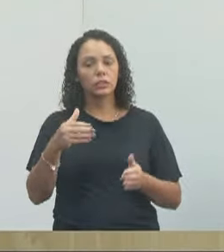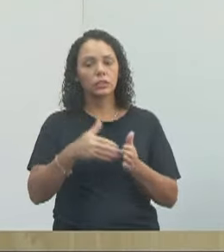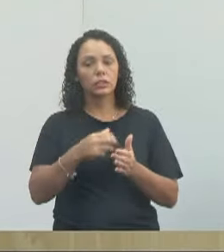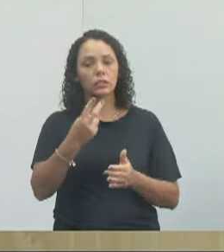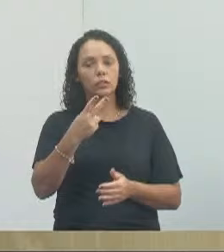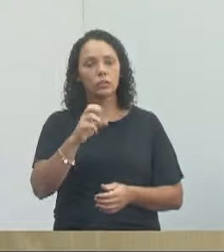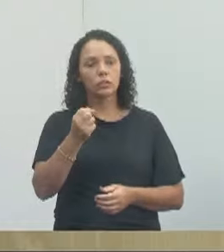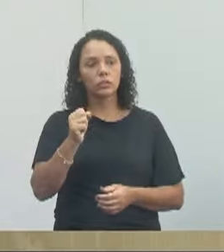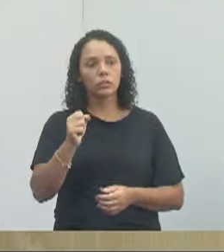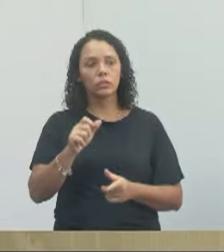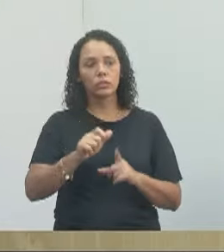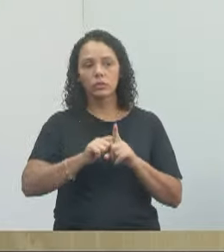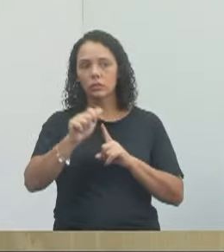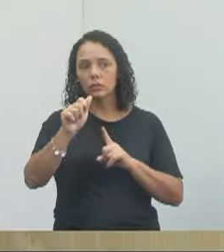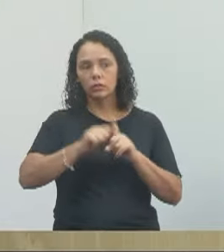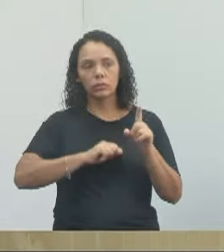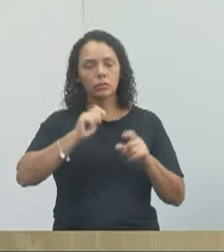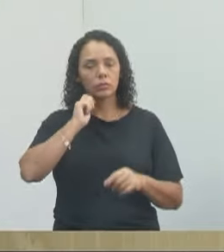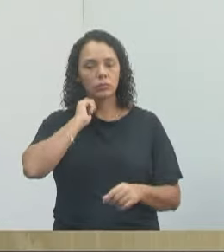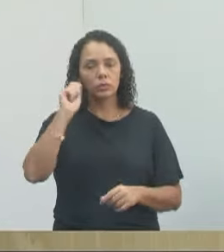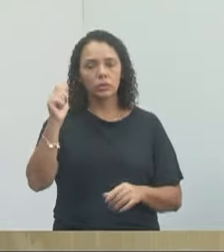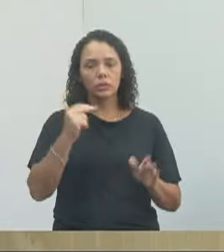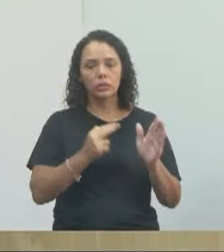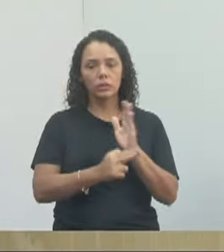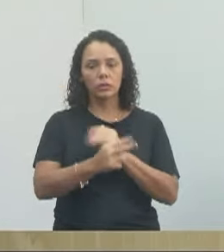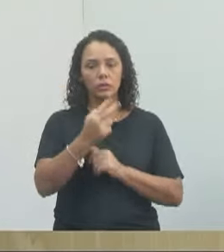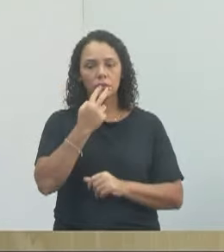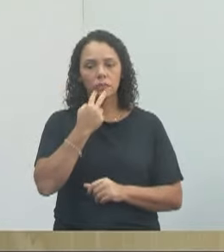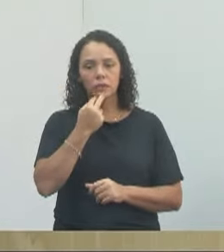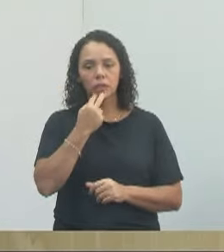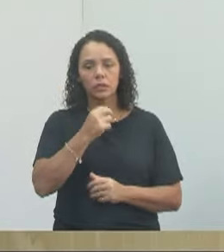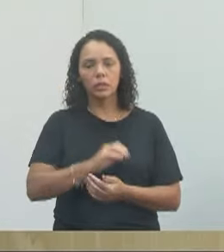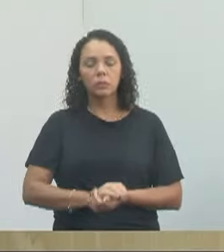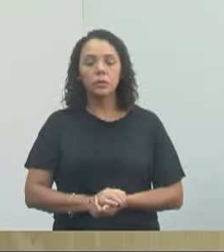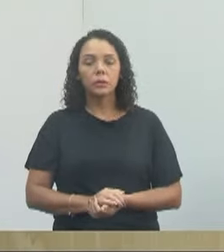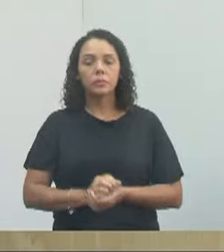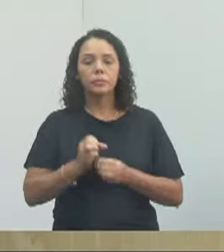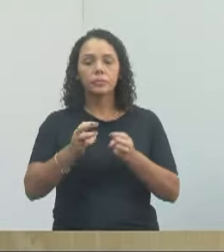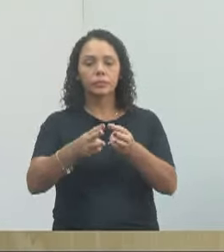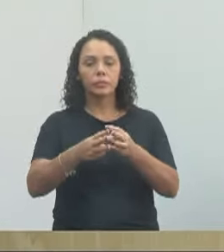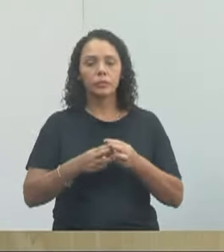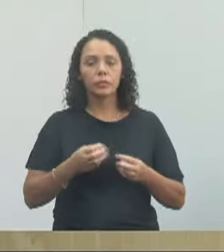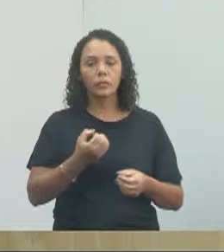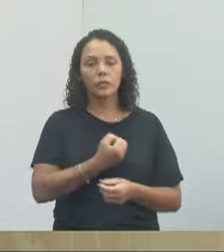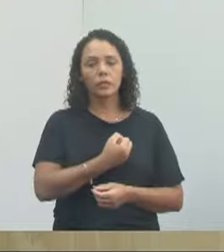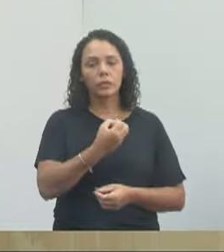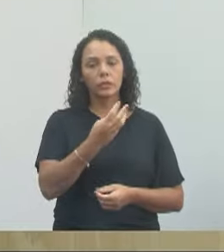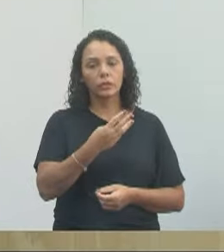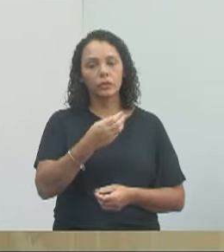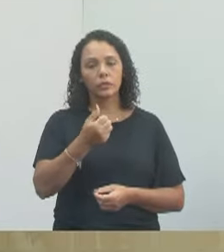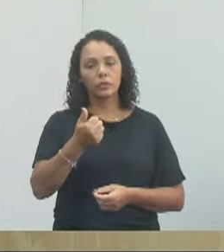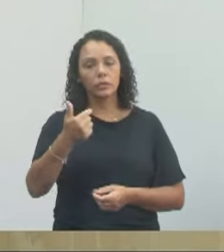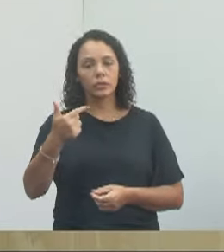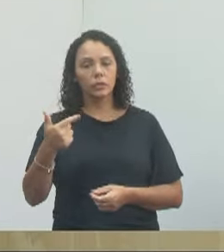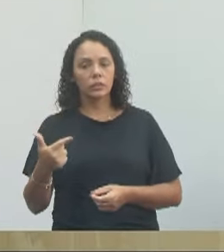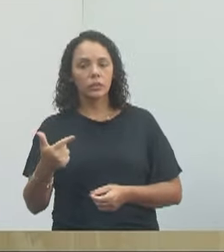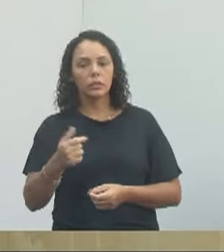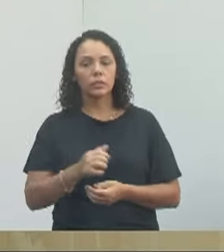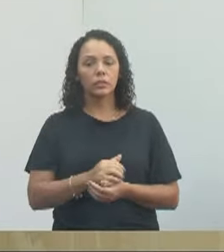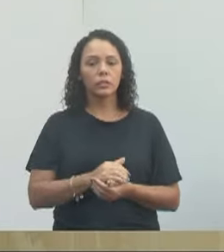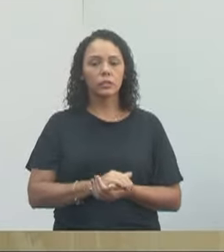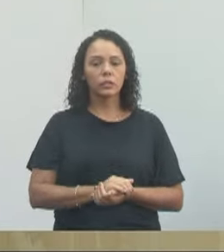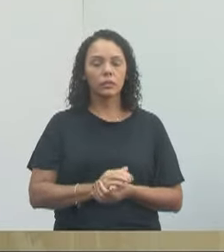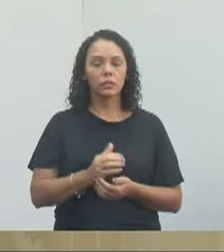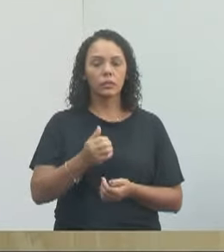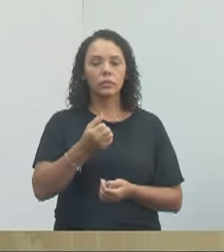Abril do corrente autoria Vereador Valmir do Parque meua Moção 312 moções número 312